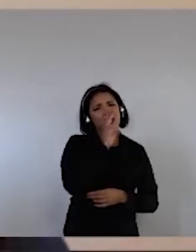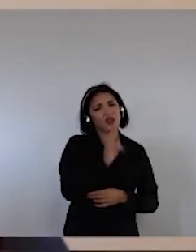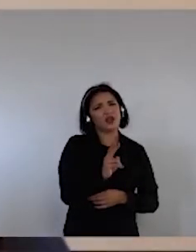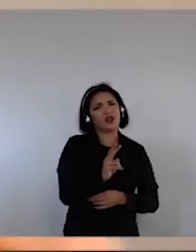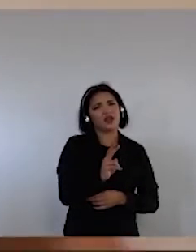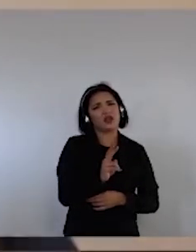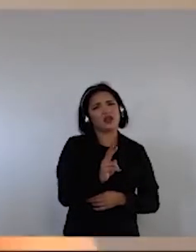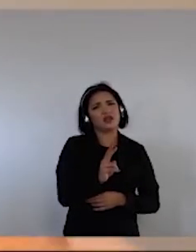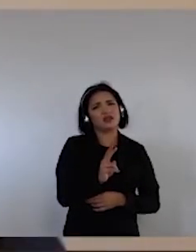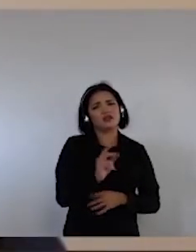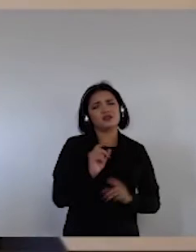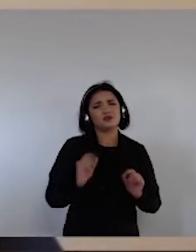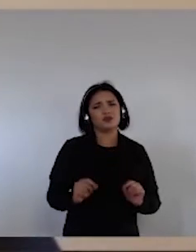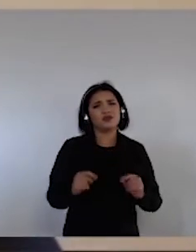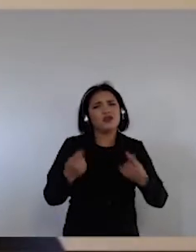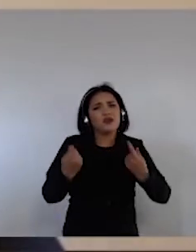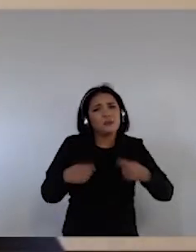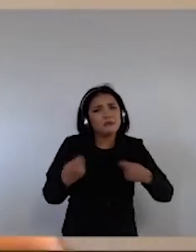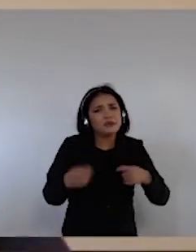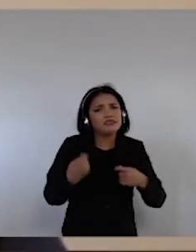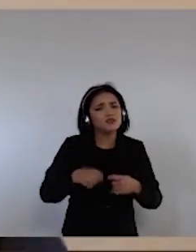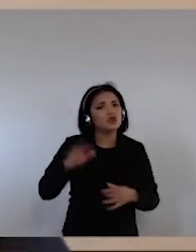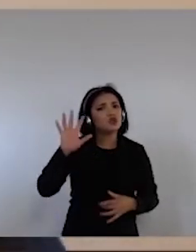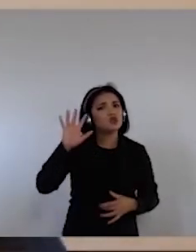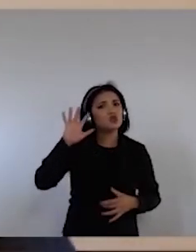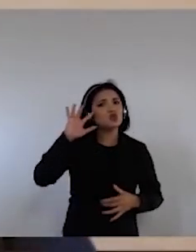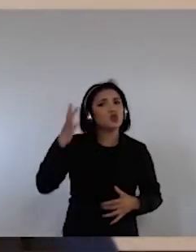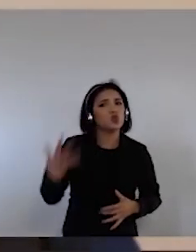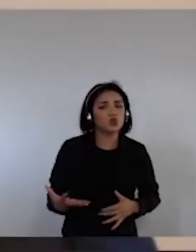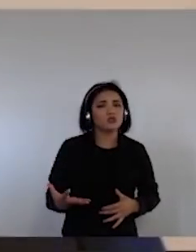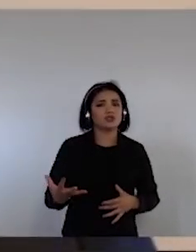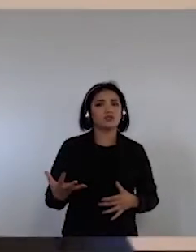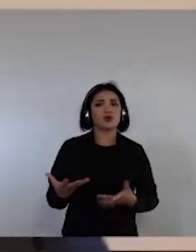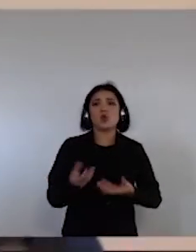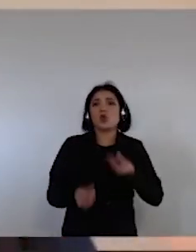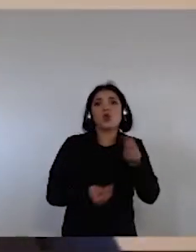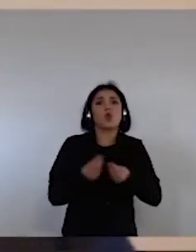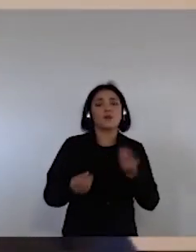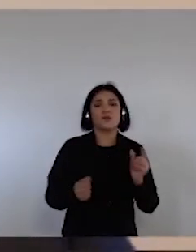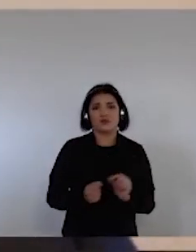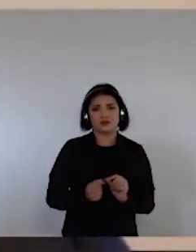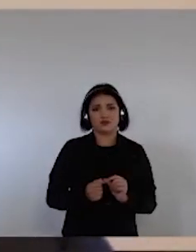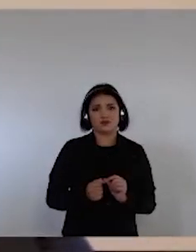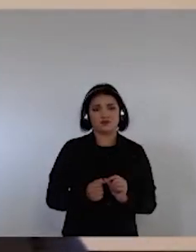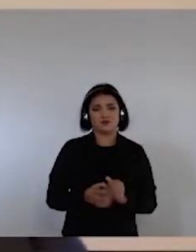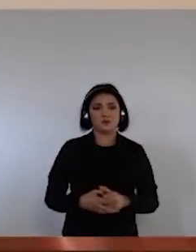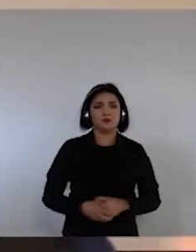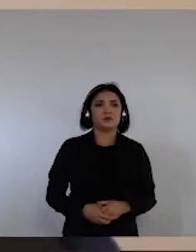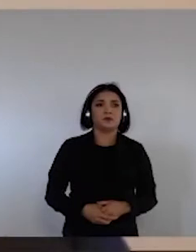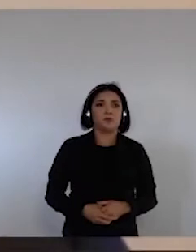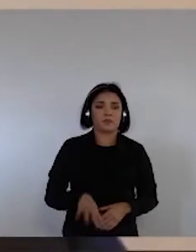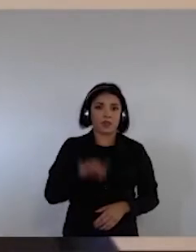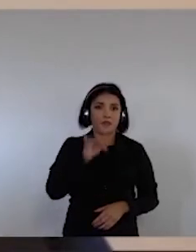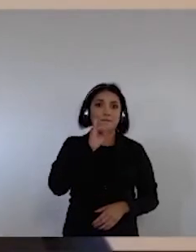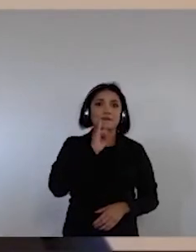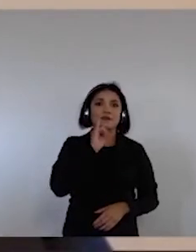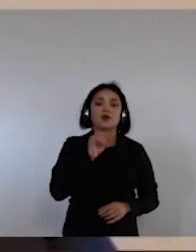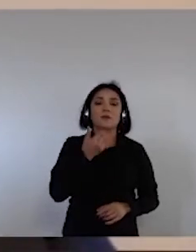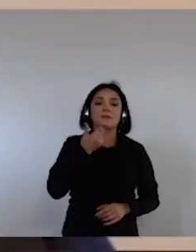barra declaração da própria decisão monocrática, ou um agravo interno. No agravo interno, ele também vai ter dificuldade de falar com alguns